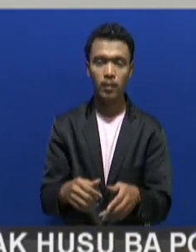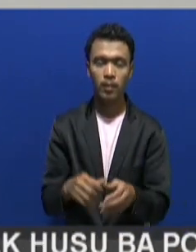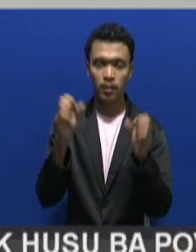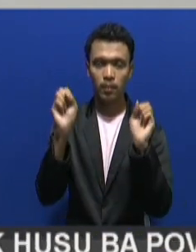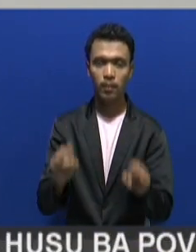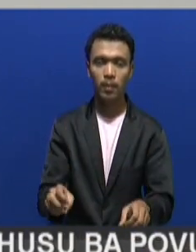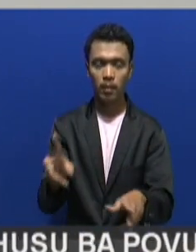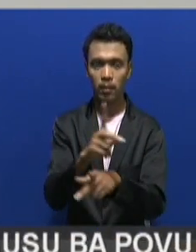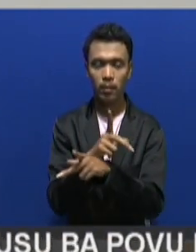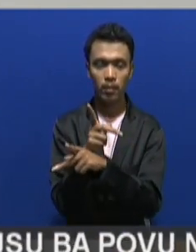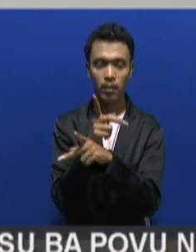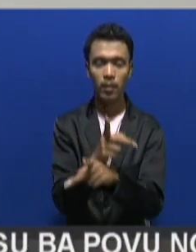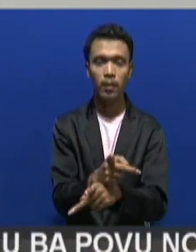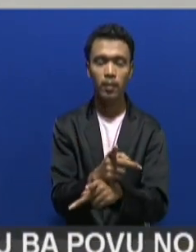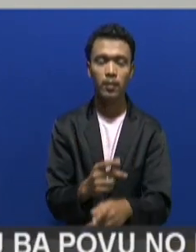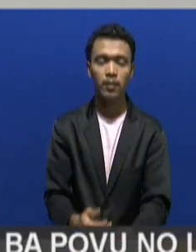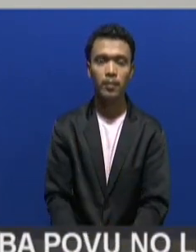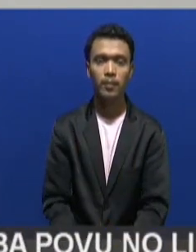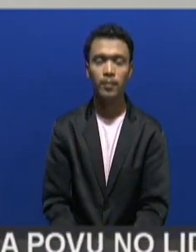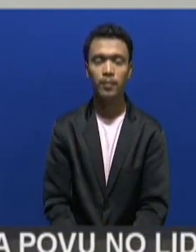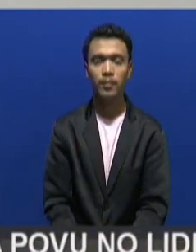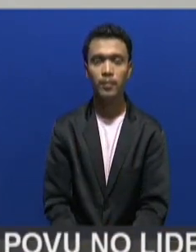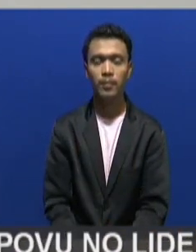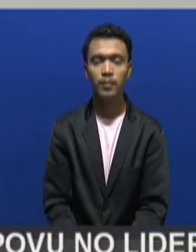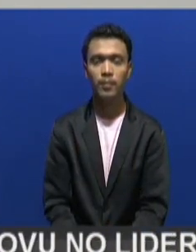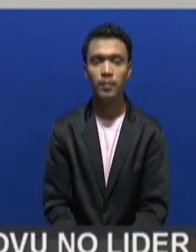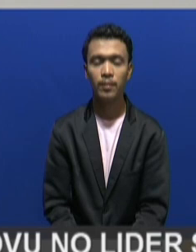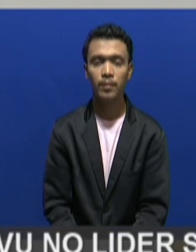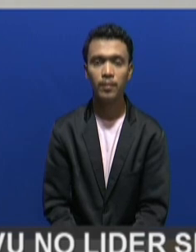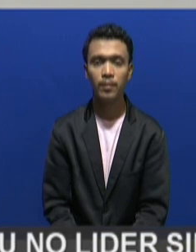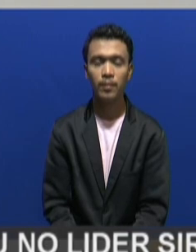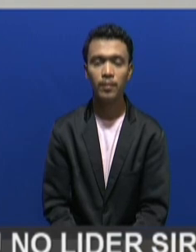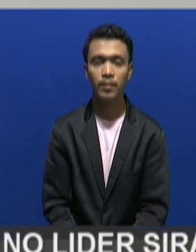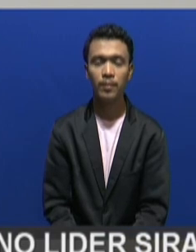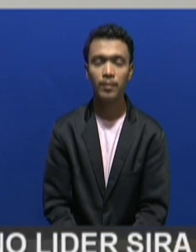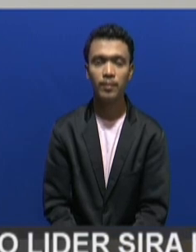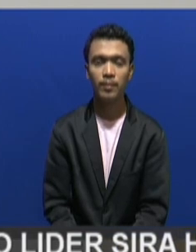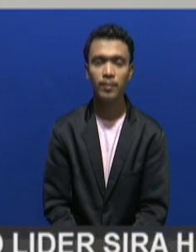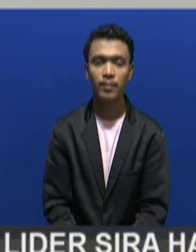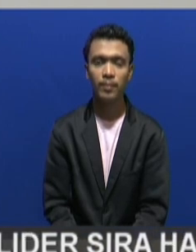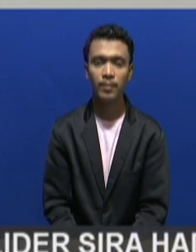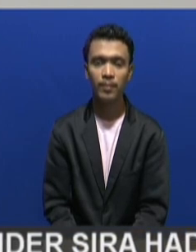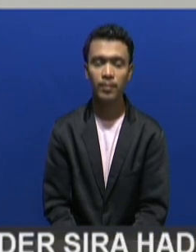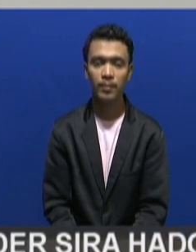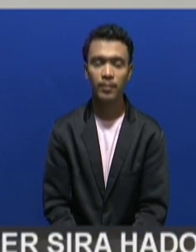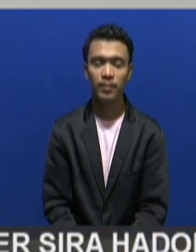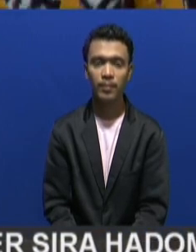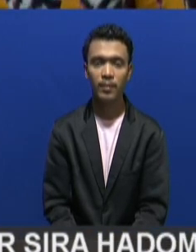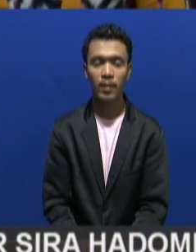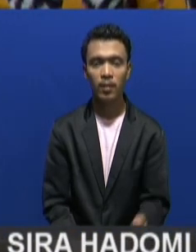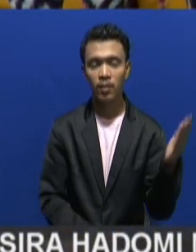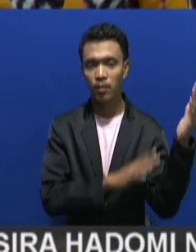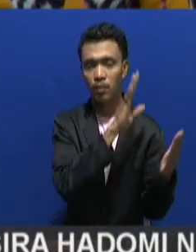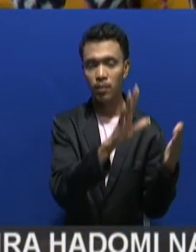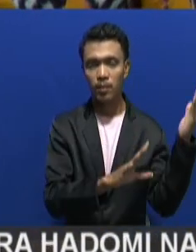bele prevene. Early diagnosis and treatment and palliative care amongst the community. Komemorasi lorong